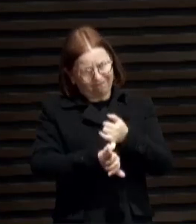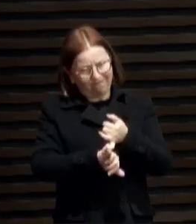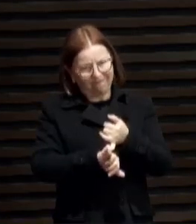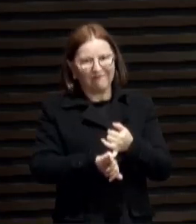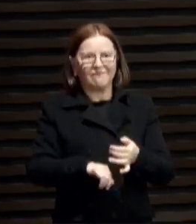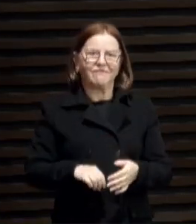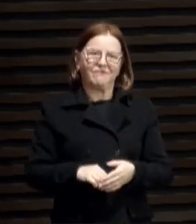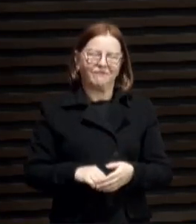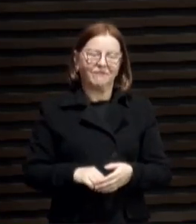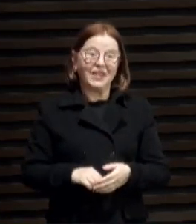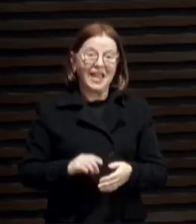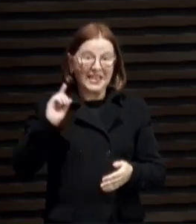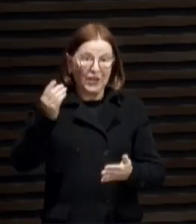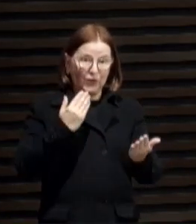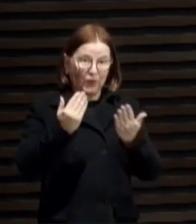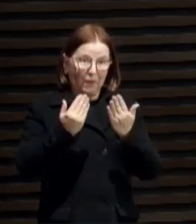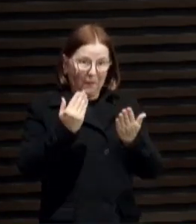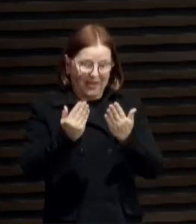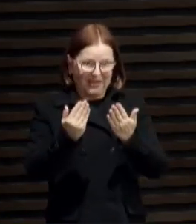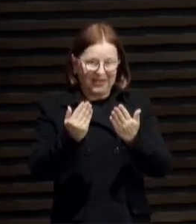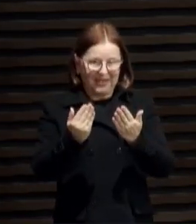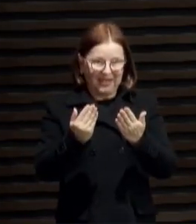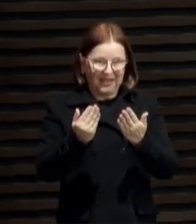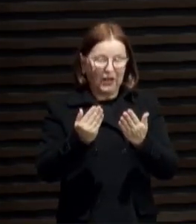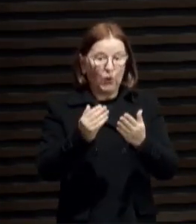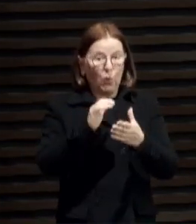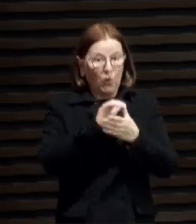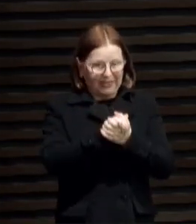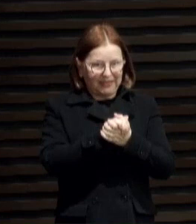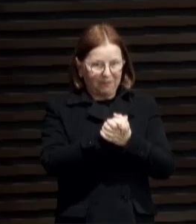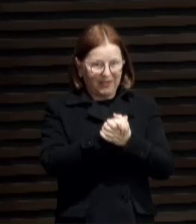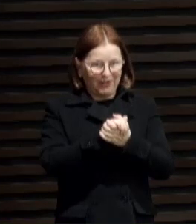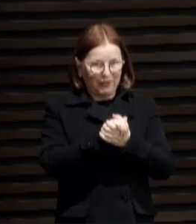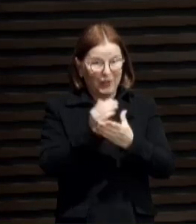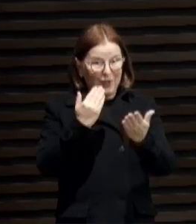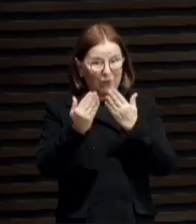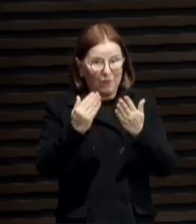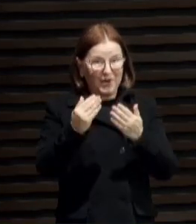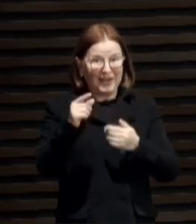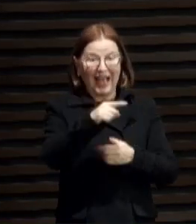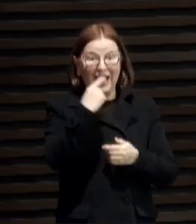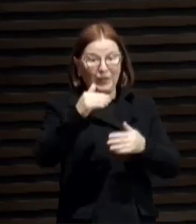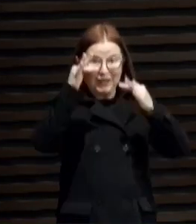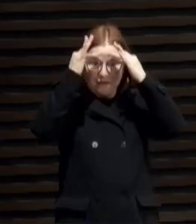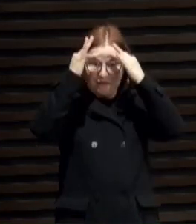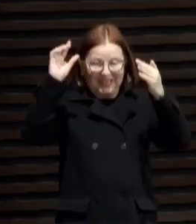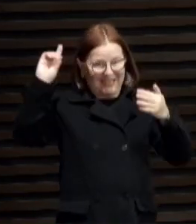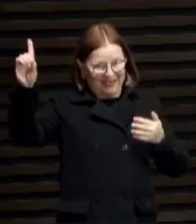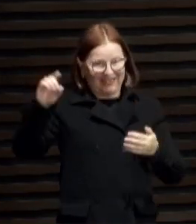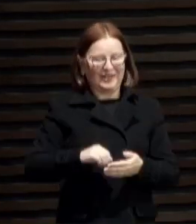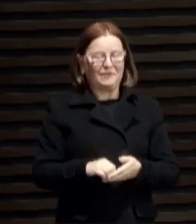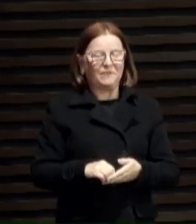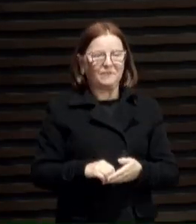uma comparação entre o casamento e a nossa fidelidade para com Ele. Depois, na